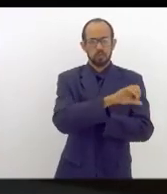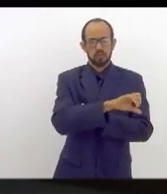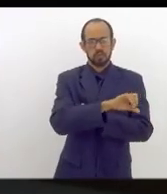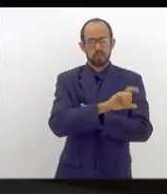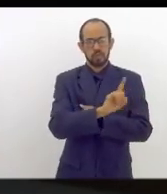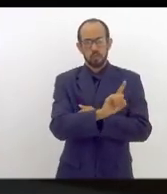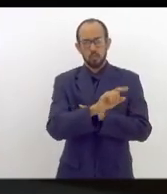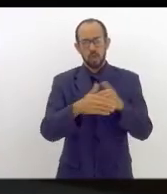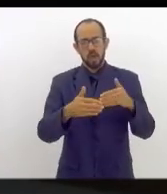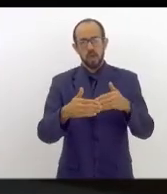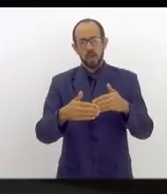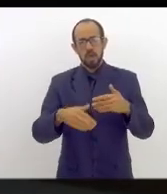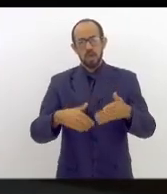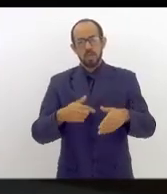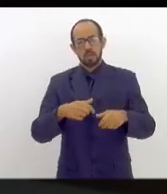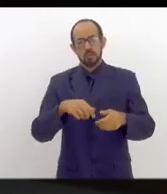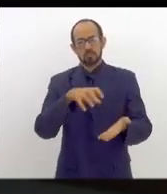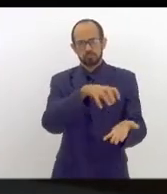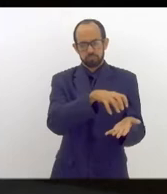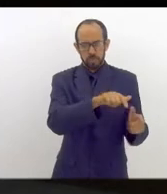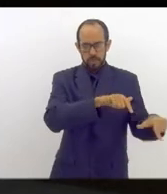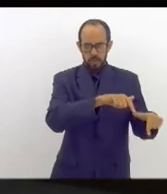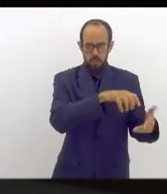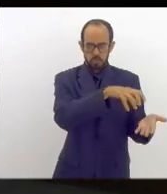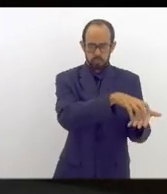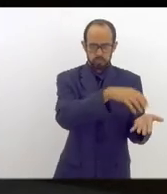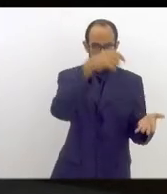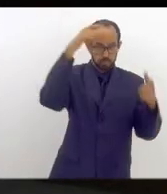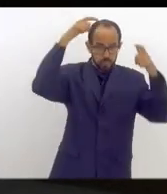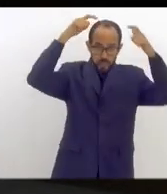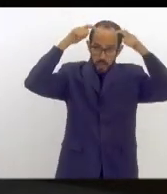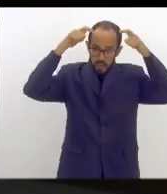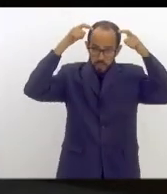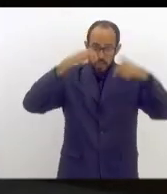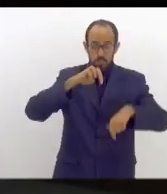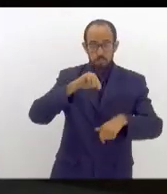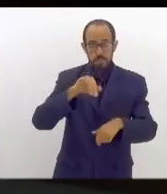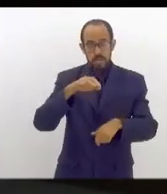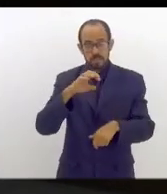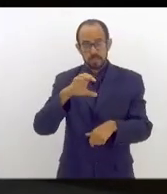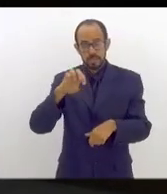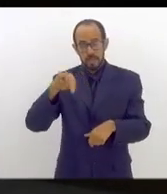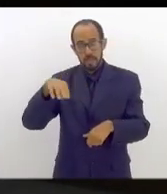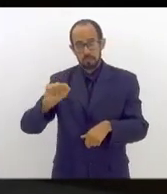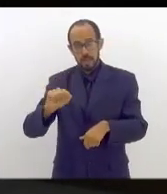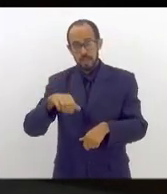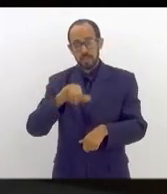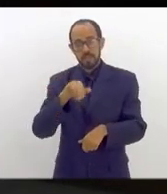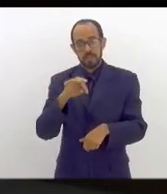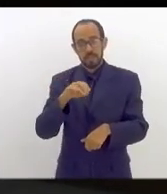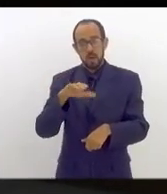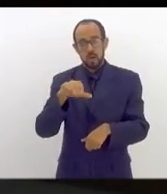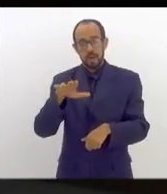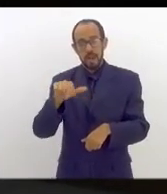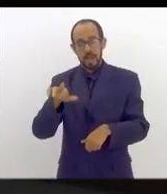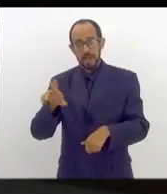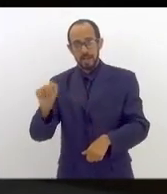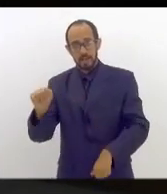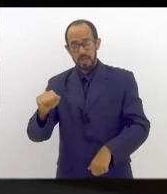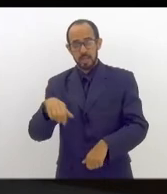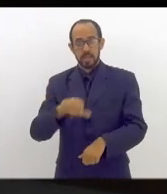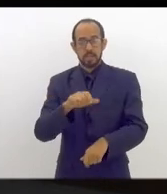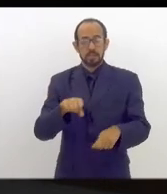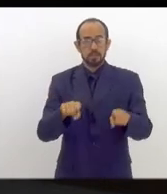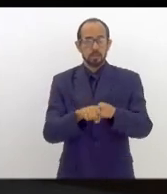desempenhou sua função nas comarcas de Angra dos Reis Então cara Cambuci e Macaé bem como